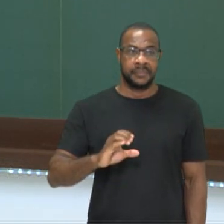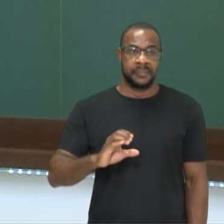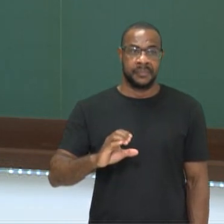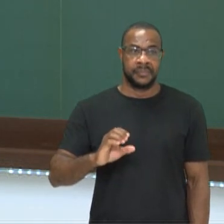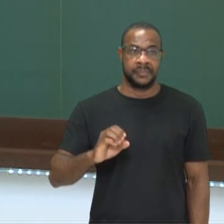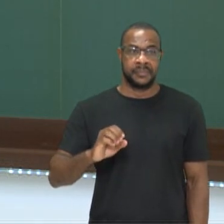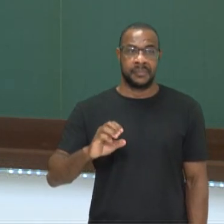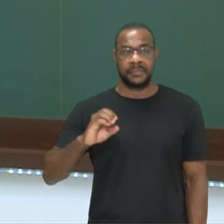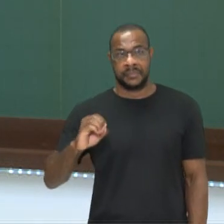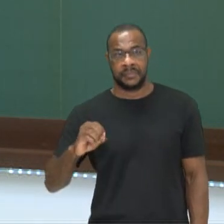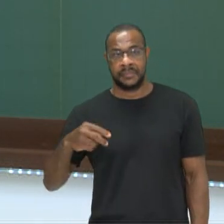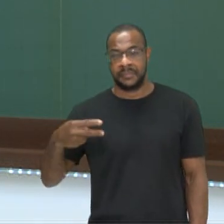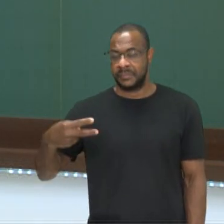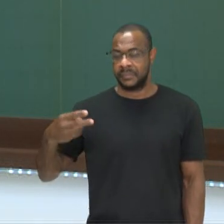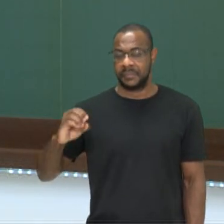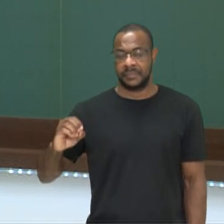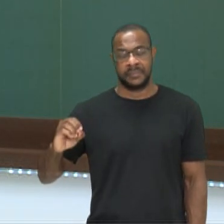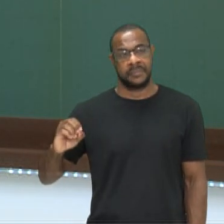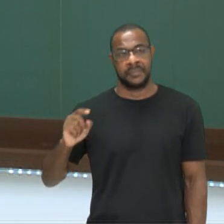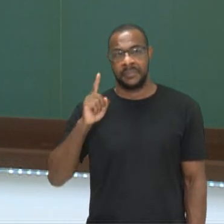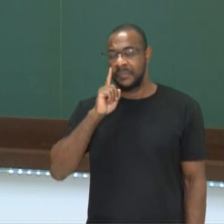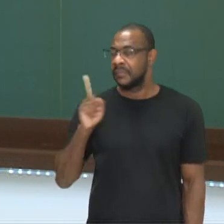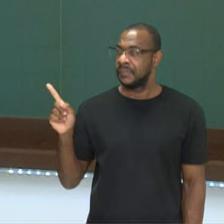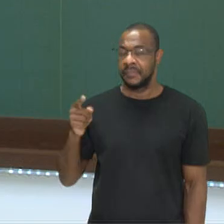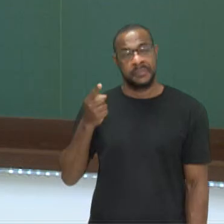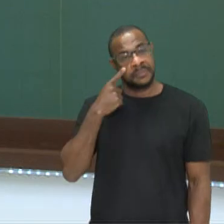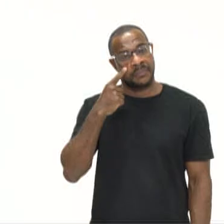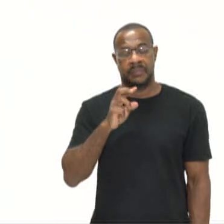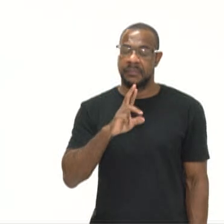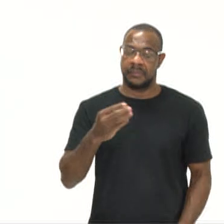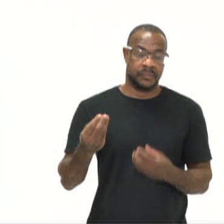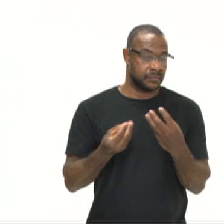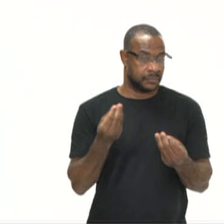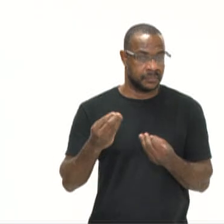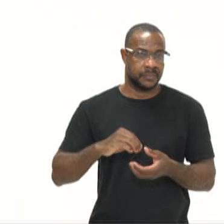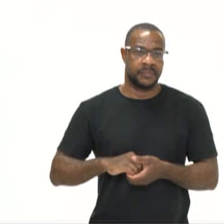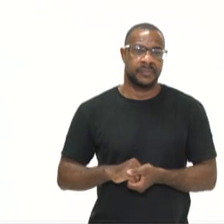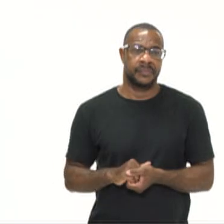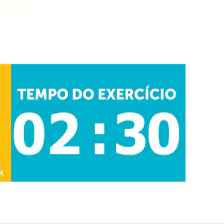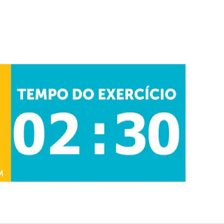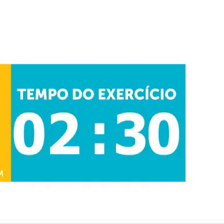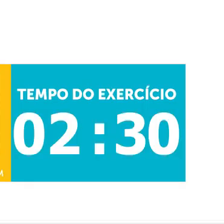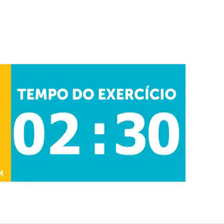forma reduzida para poder responder todas essas questões.